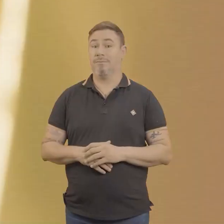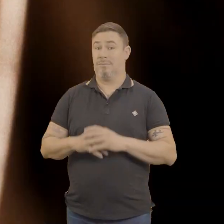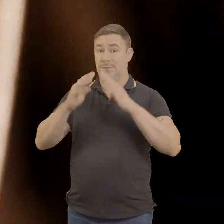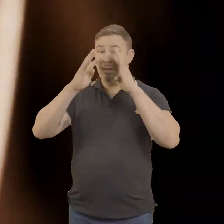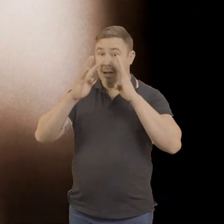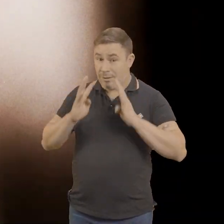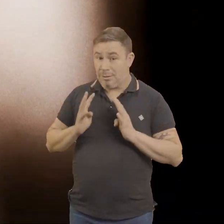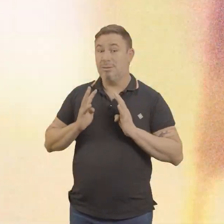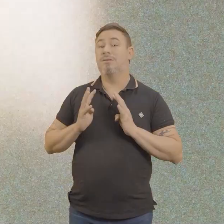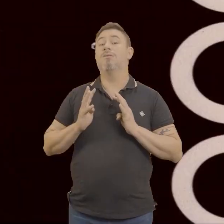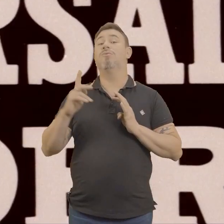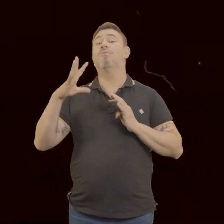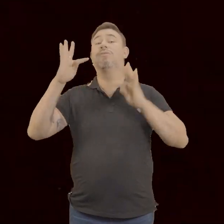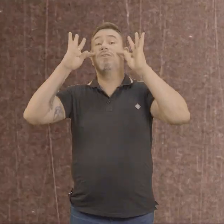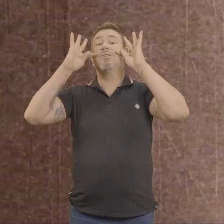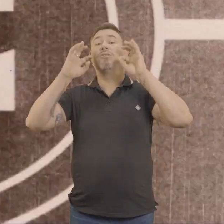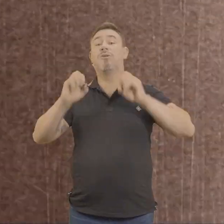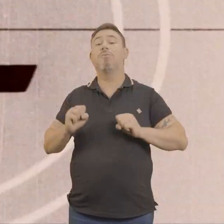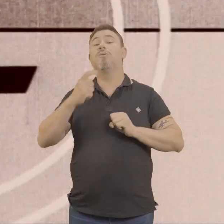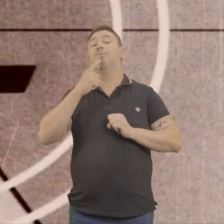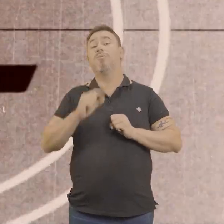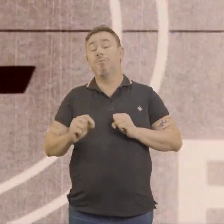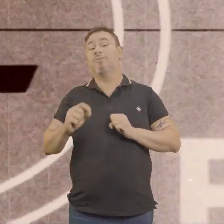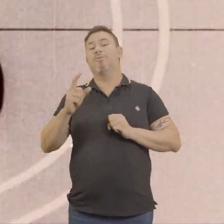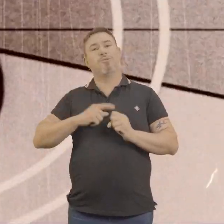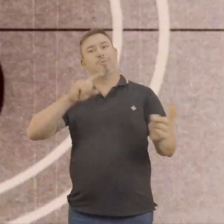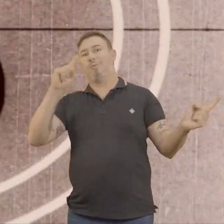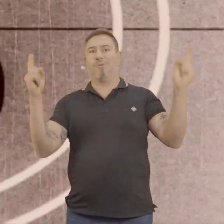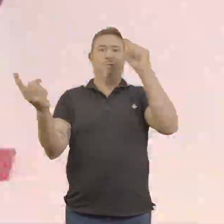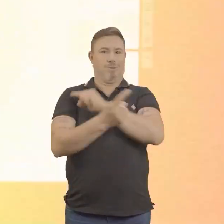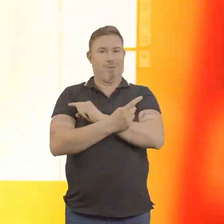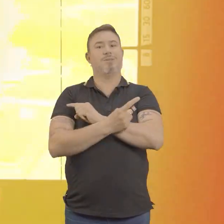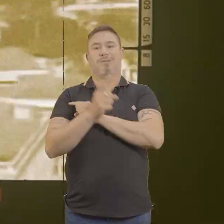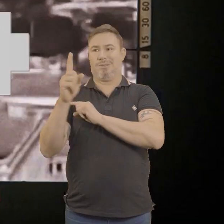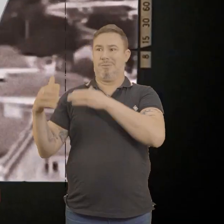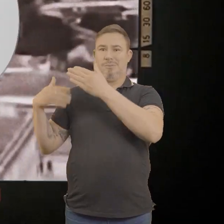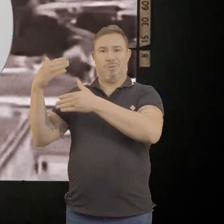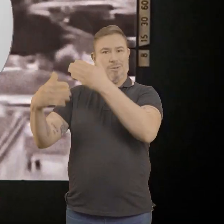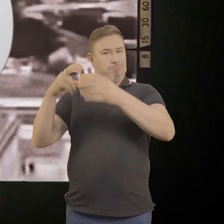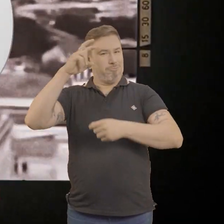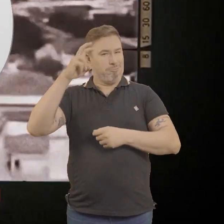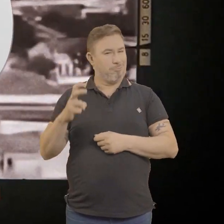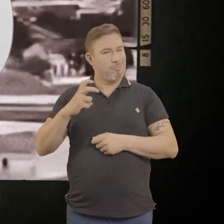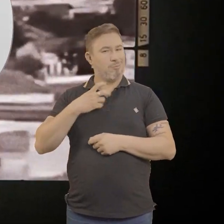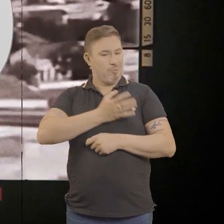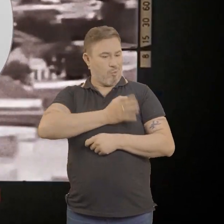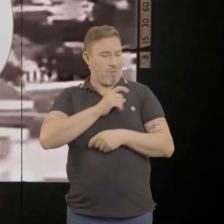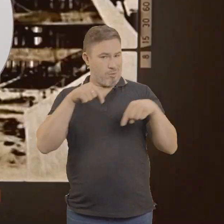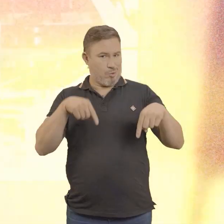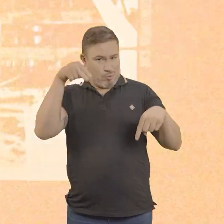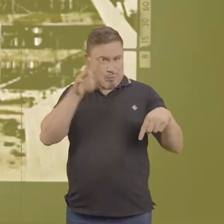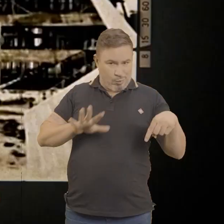Atenção, ouvintes. Testemunhamos uma era de grandes transformações e progresso indelével. No coração do